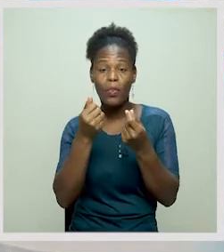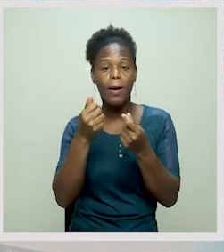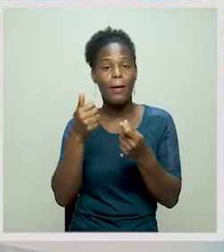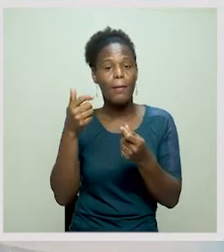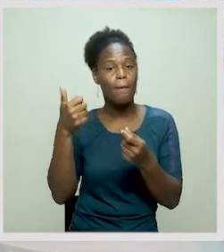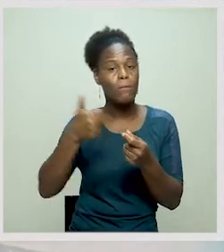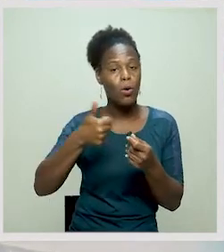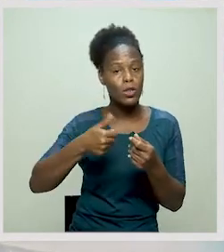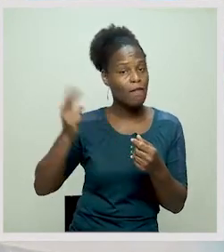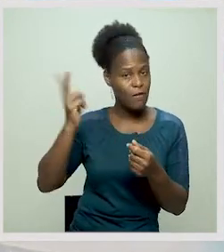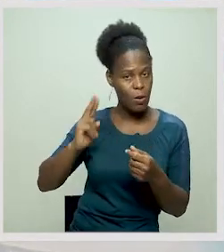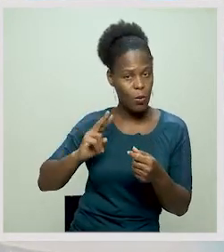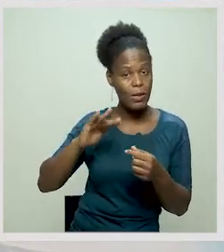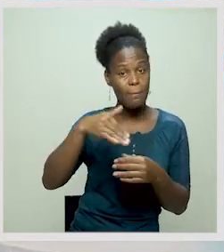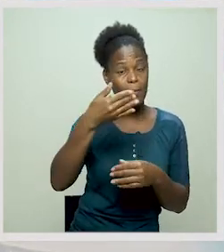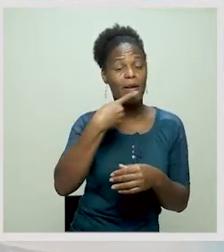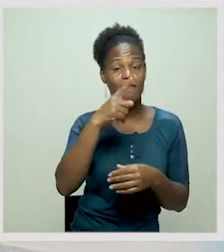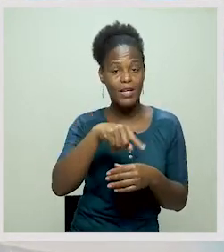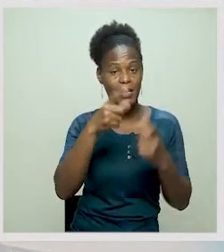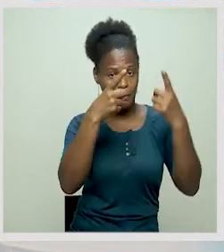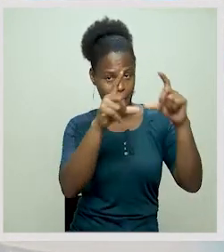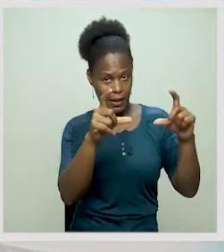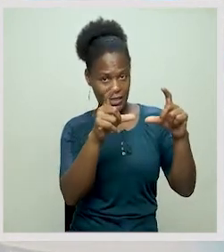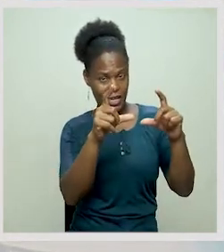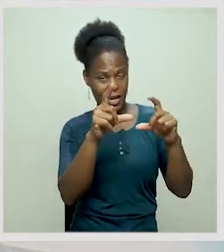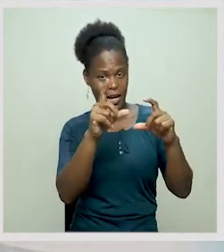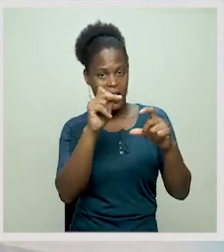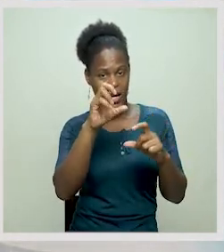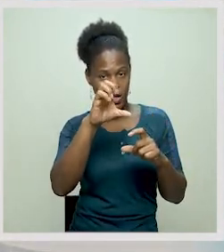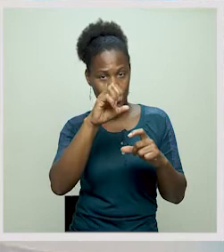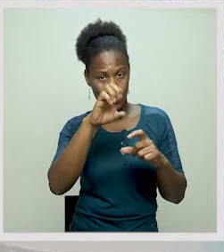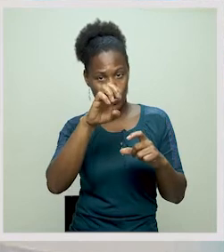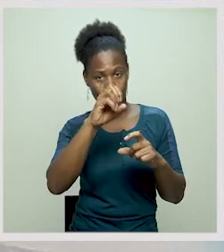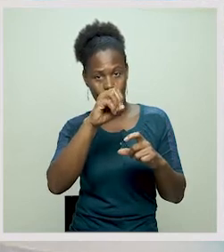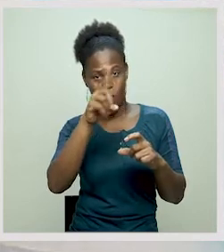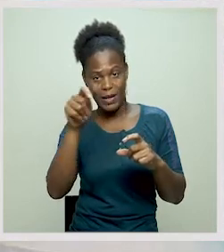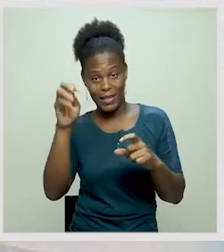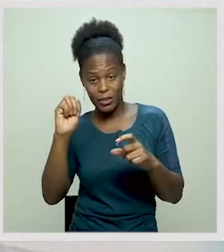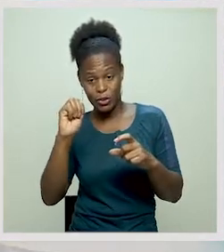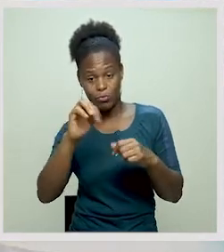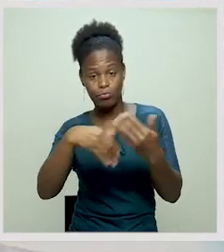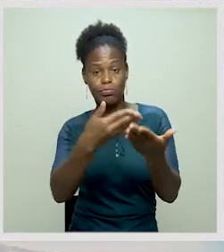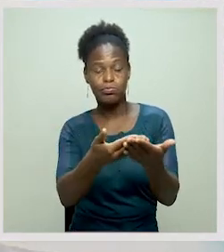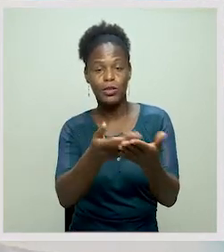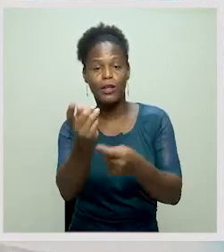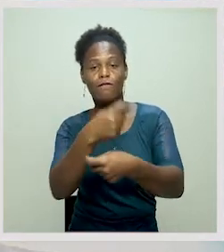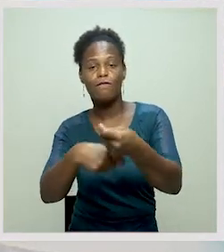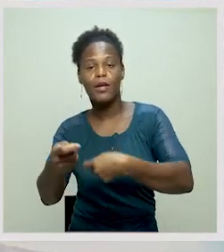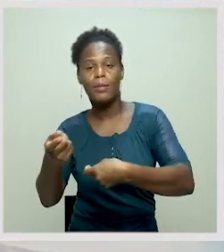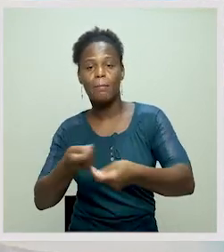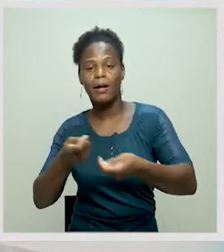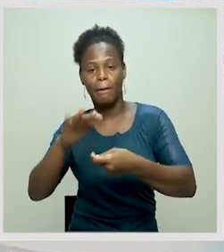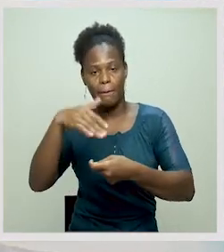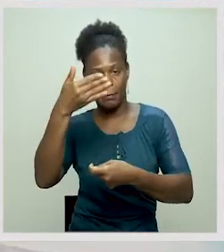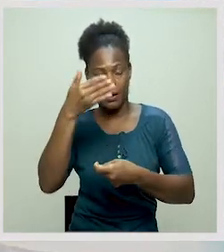Valores. Pela primeira vez, a empresa emite ações e obrigações, vão vender no mercado